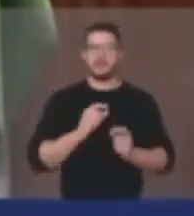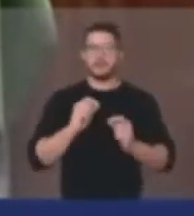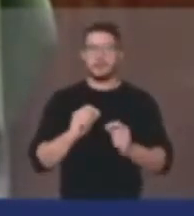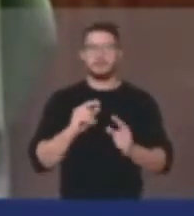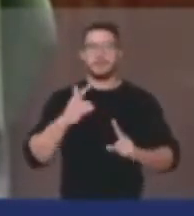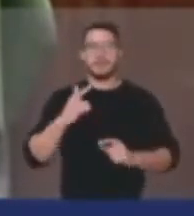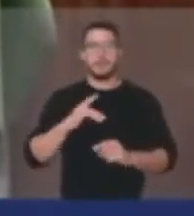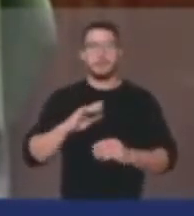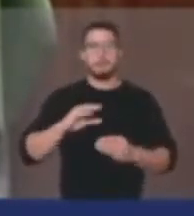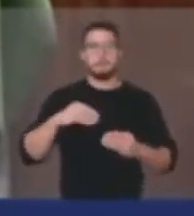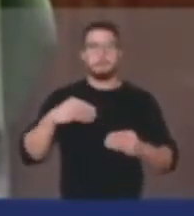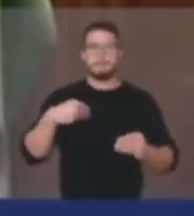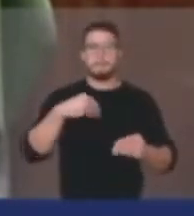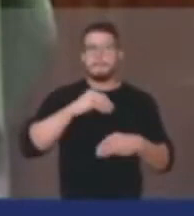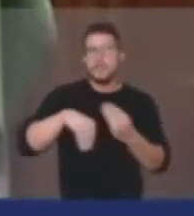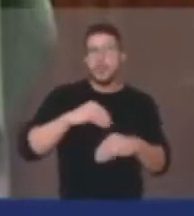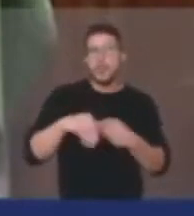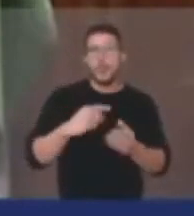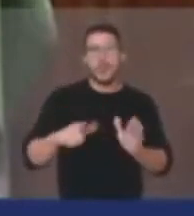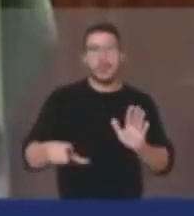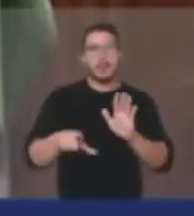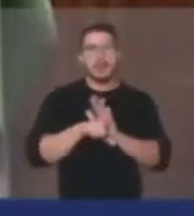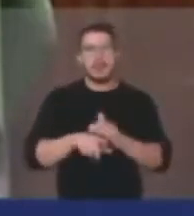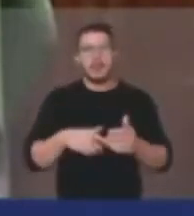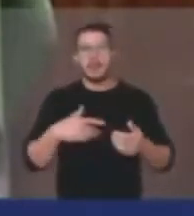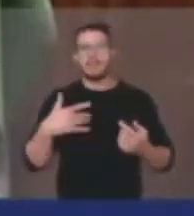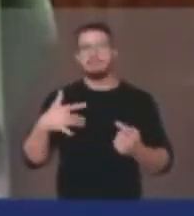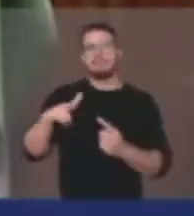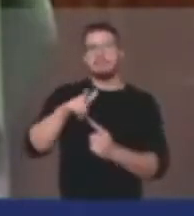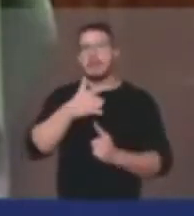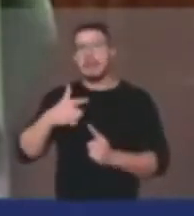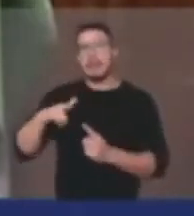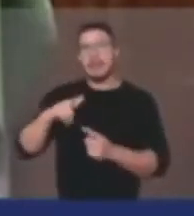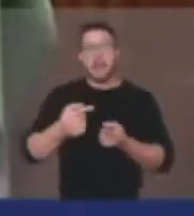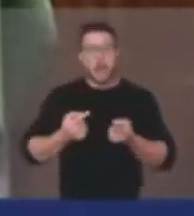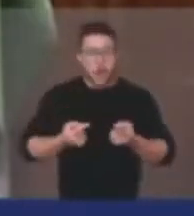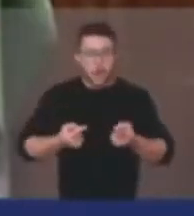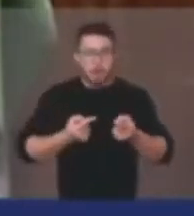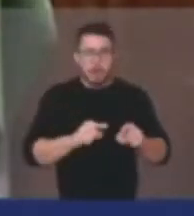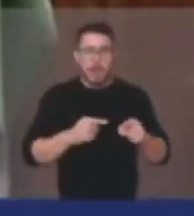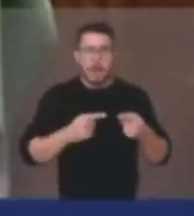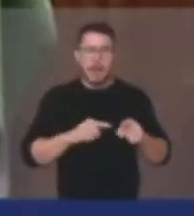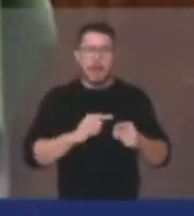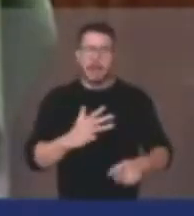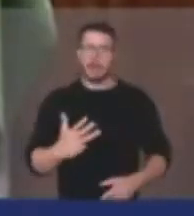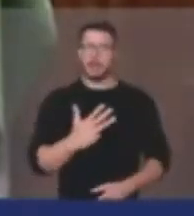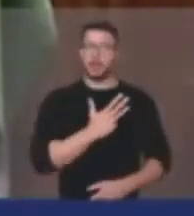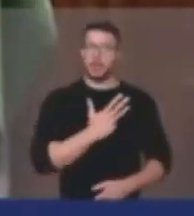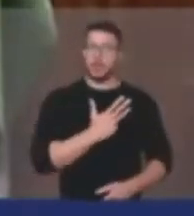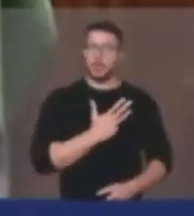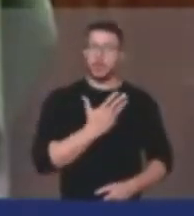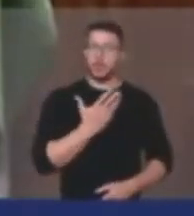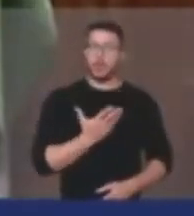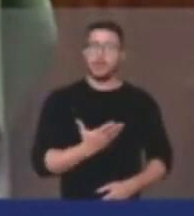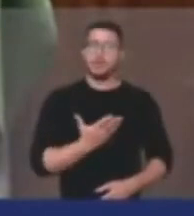legislação, perseguido o presidente Lula, impedido o candidato que liderava todas as pesquisas de